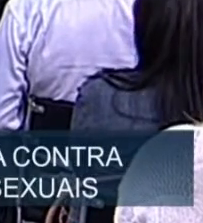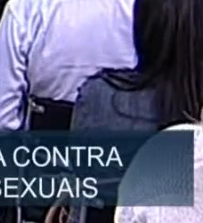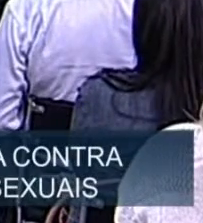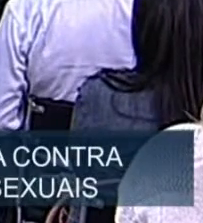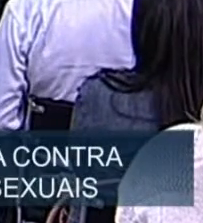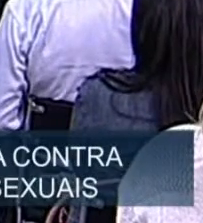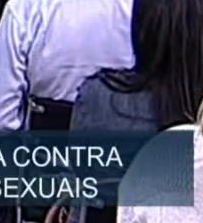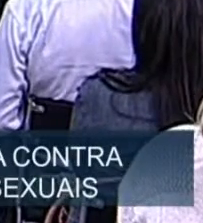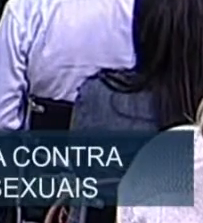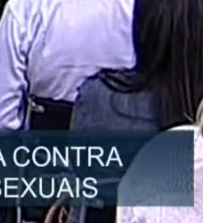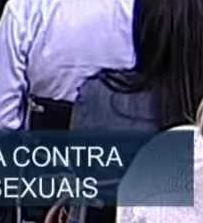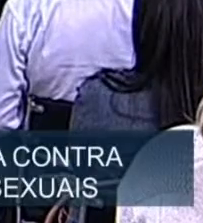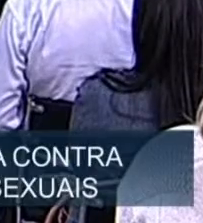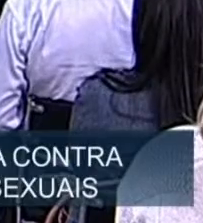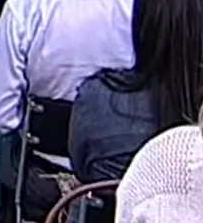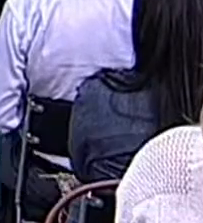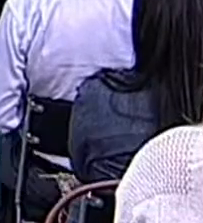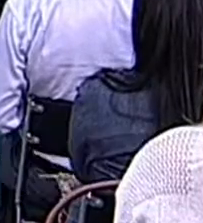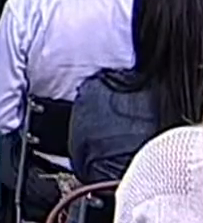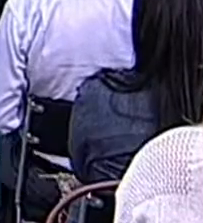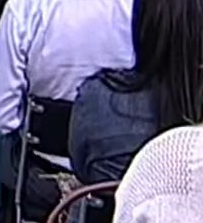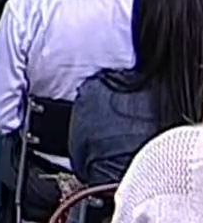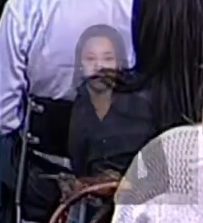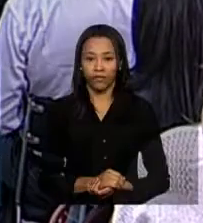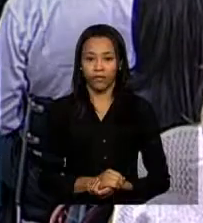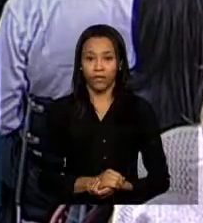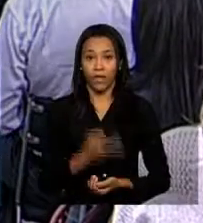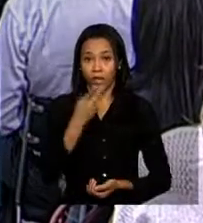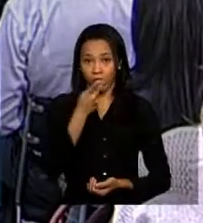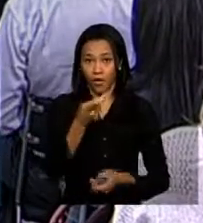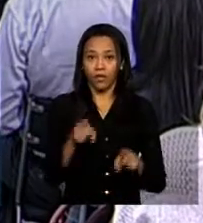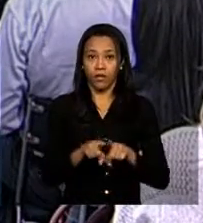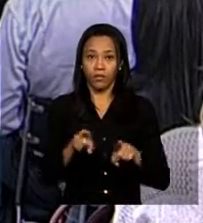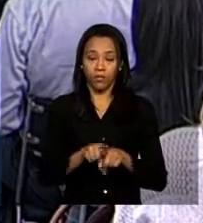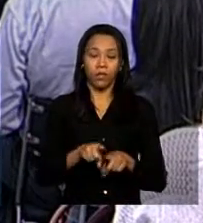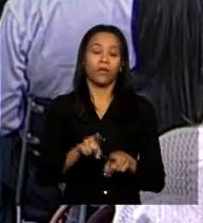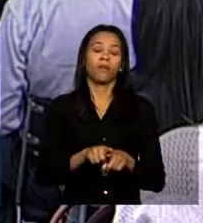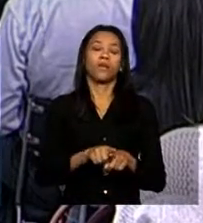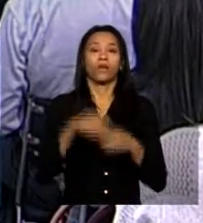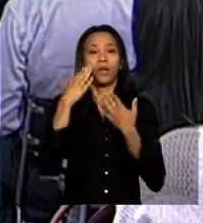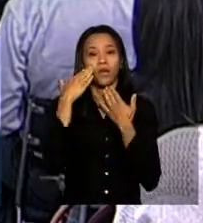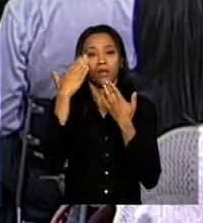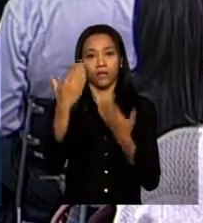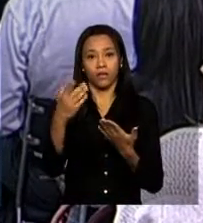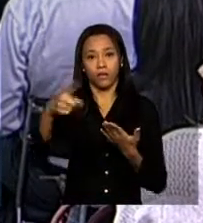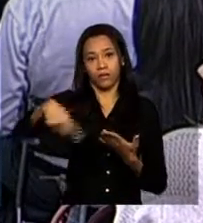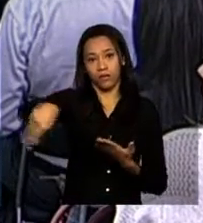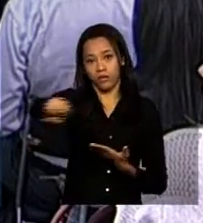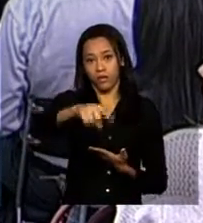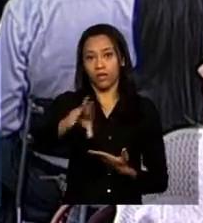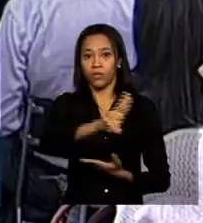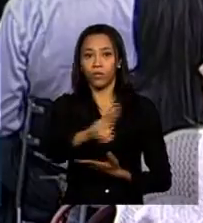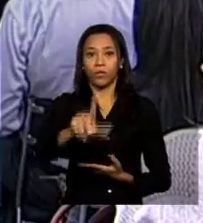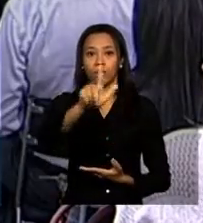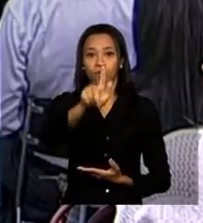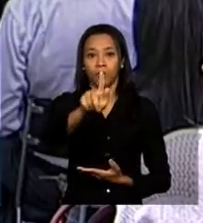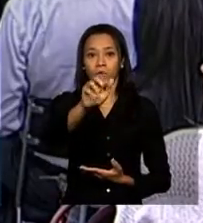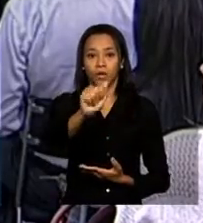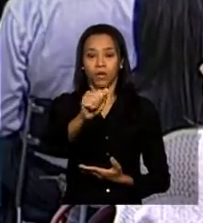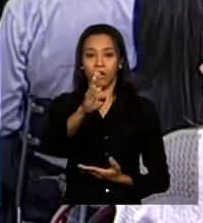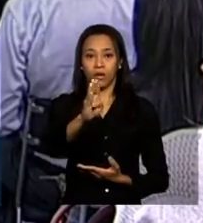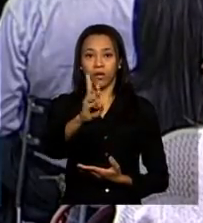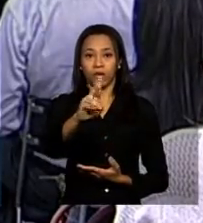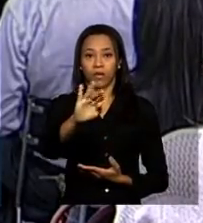Gostaríamos de aproveitar também para registrar e agradecer a presença do secretário nacional da Juventude, o senhor Gabriel Medina,